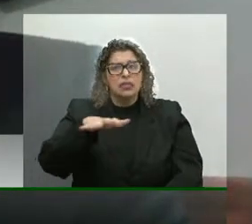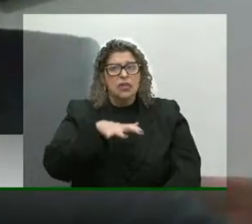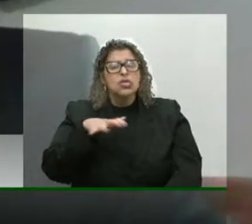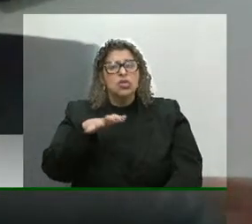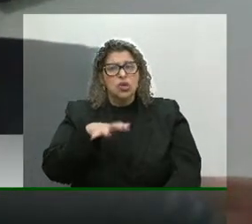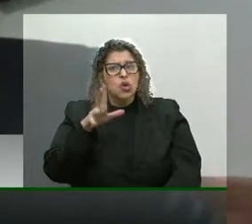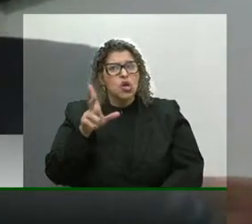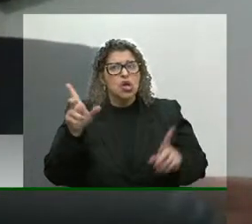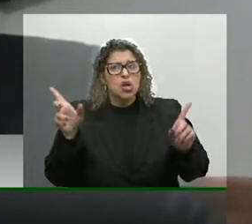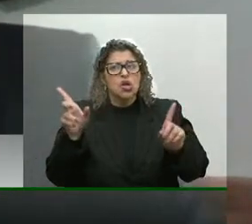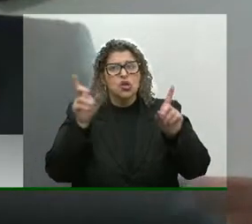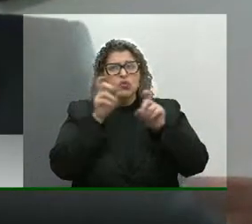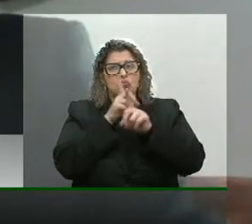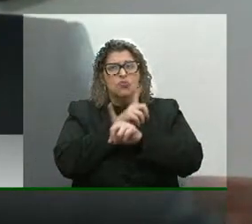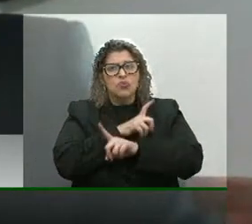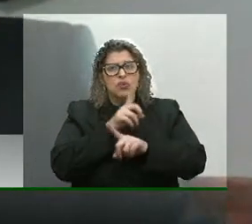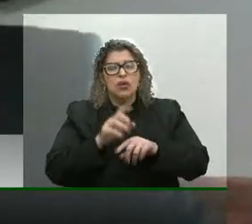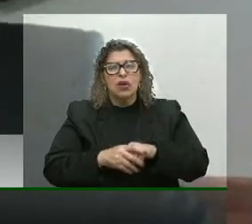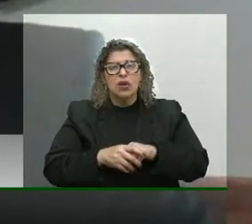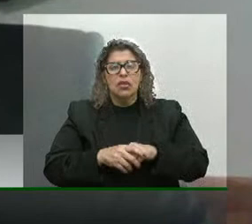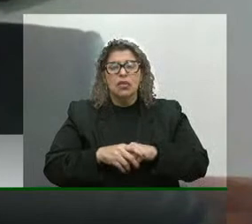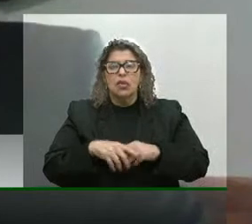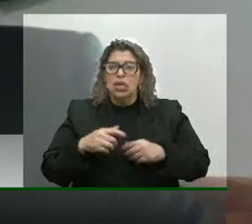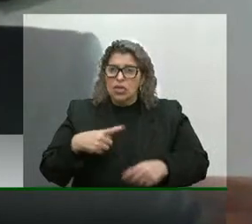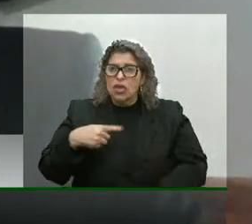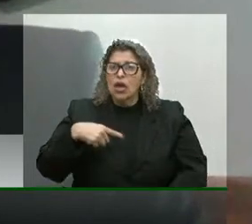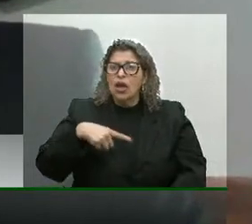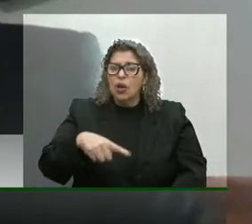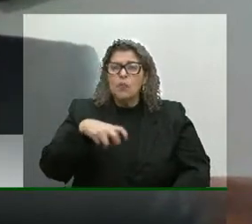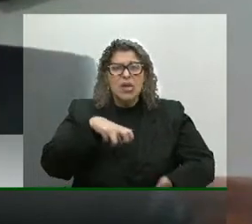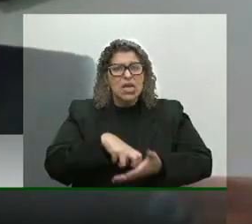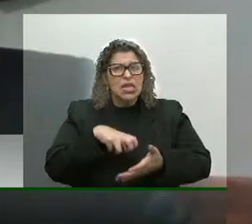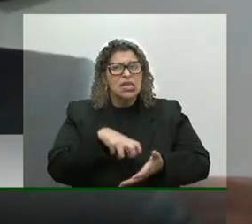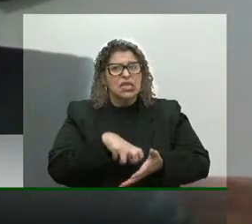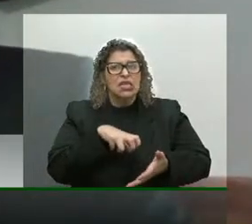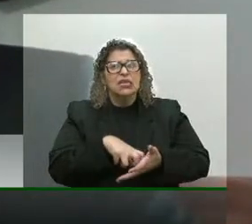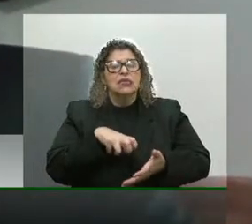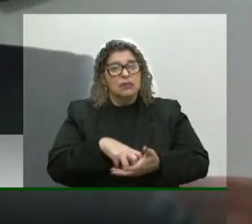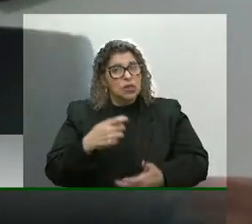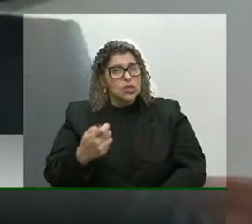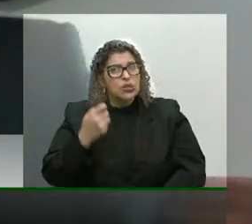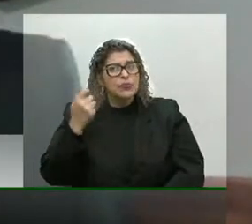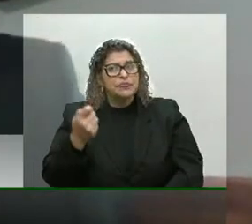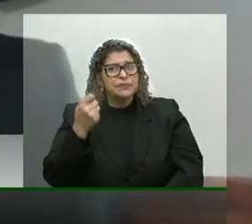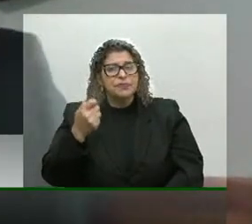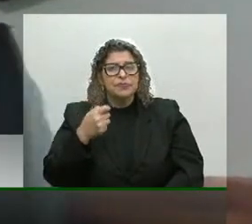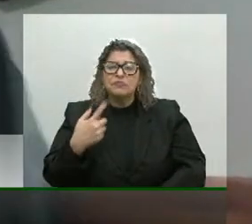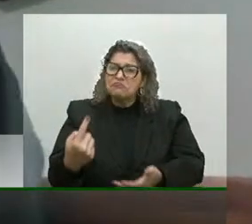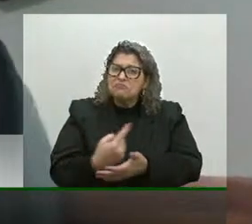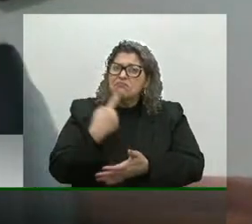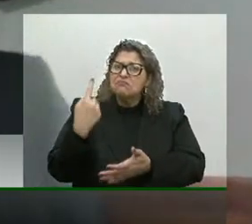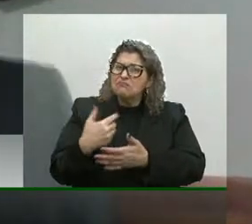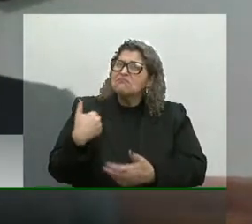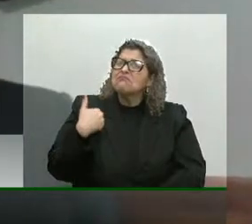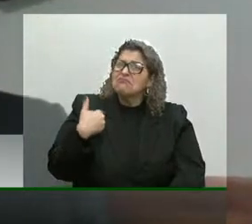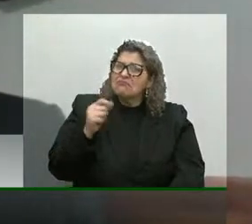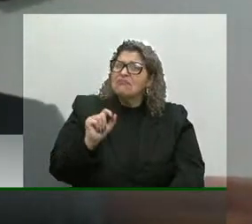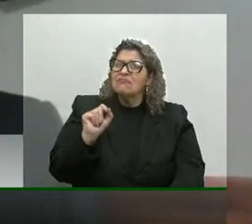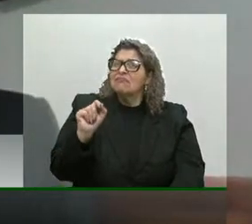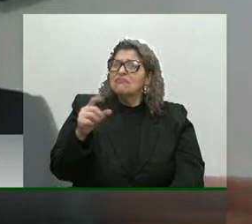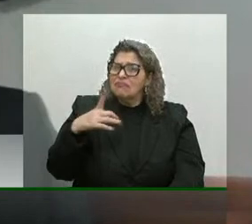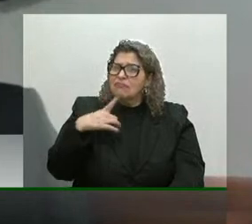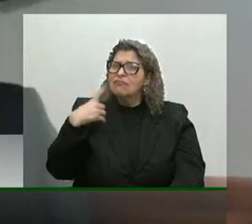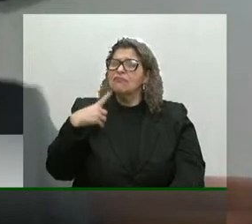dificuldade estão levando o nosso Rio Grande do Sul nas costas. E aí me perguntaram dias atrás, mas e aí,